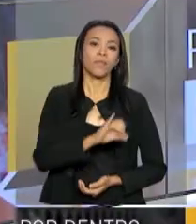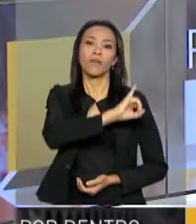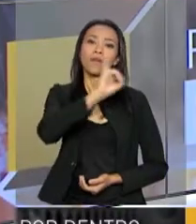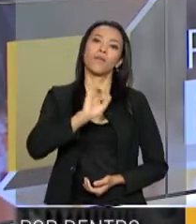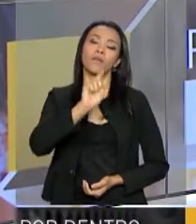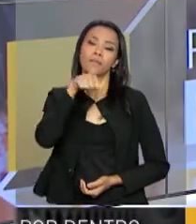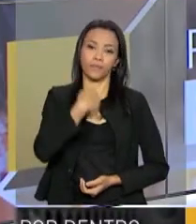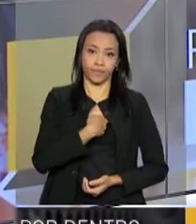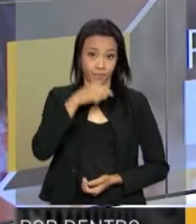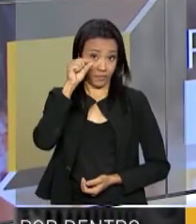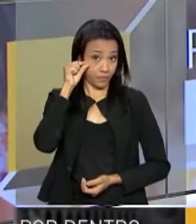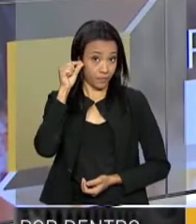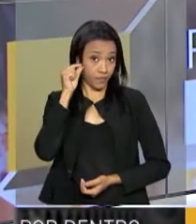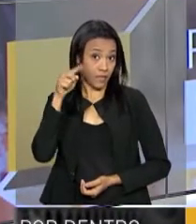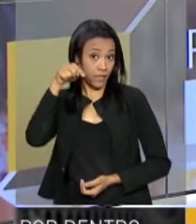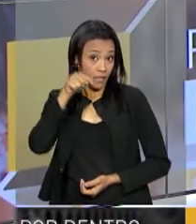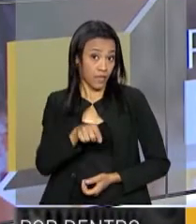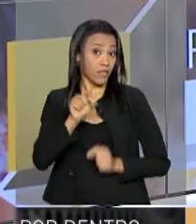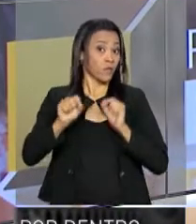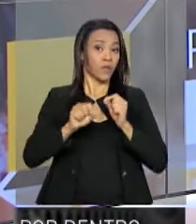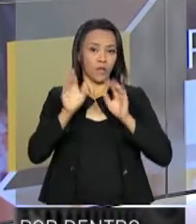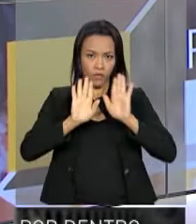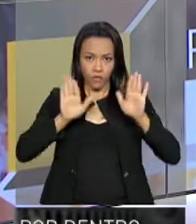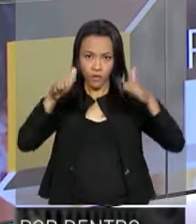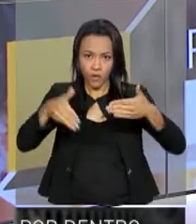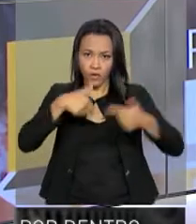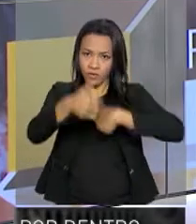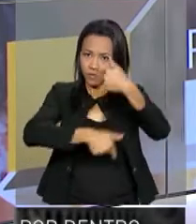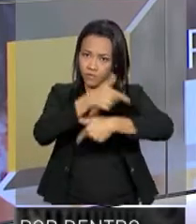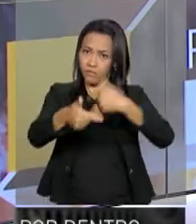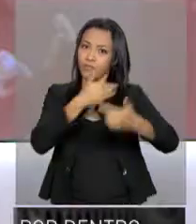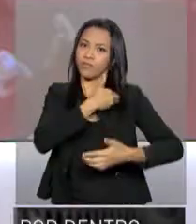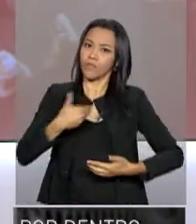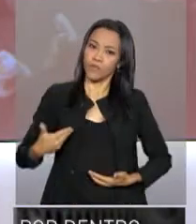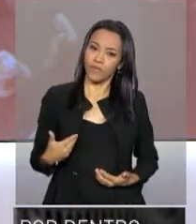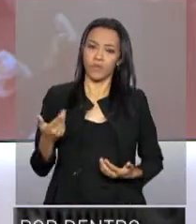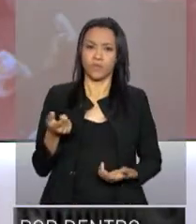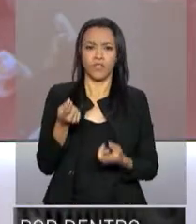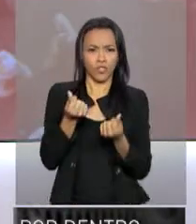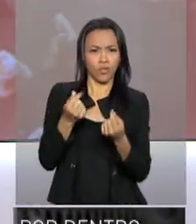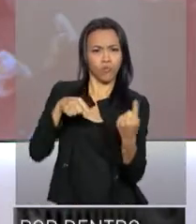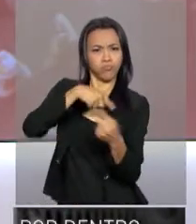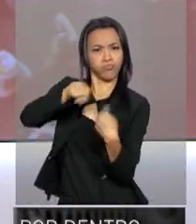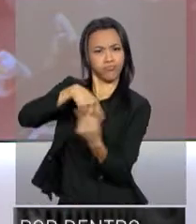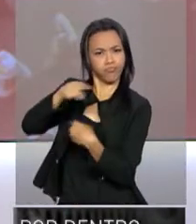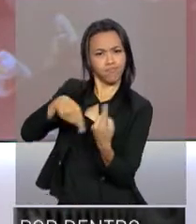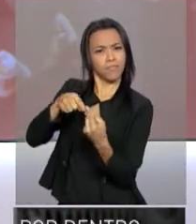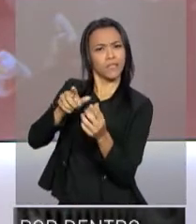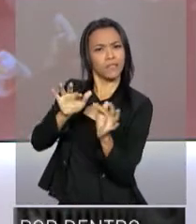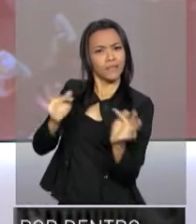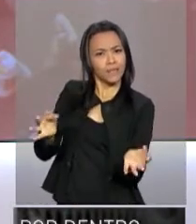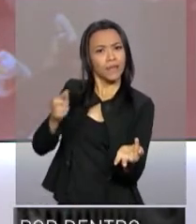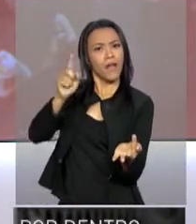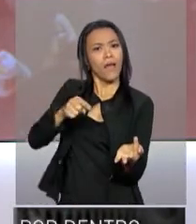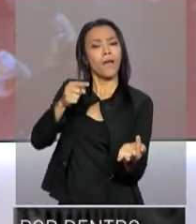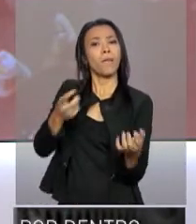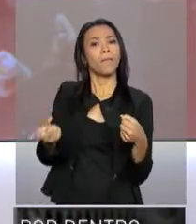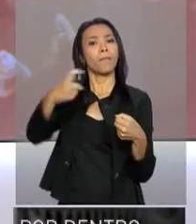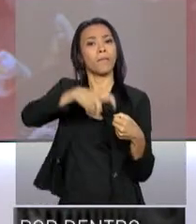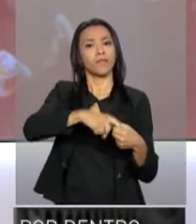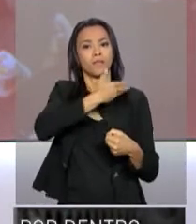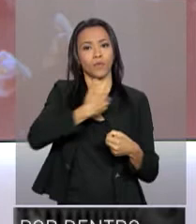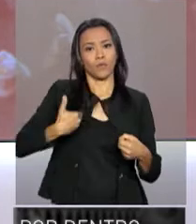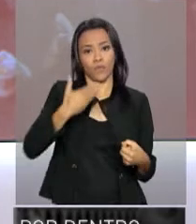Olá, eu sou Renata Corsini e esse é o programa Por Dentro do Governo. O Empreender Mais Simples é uma parceria do